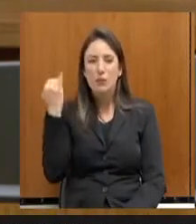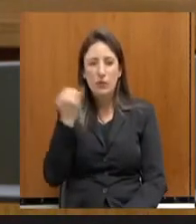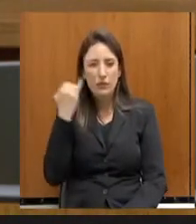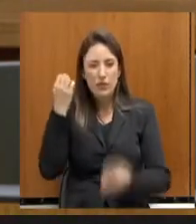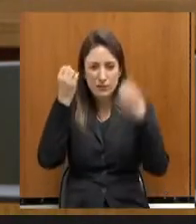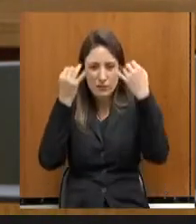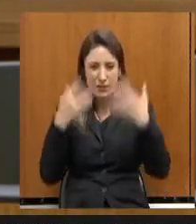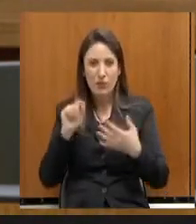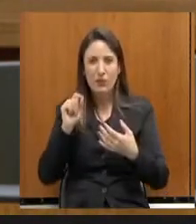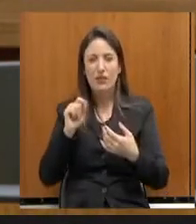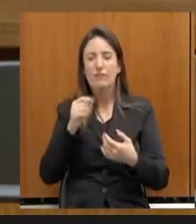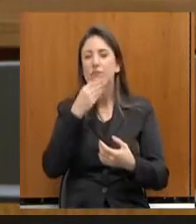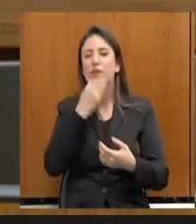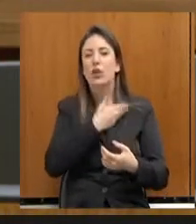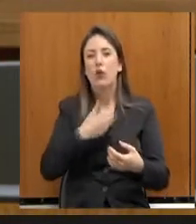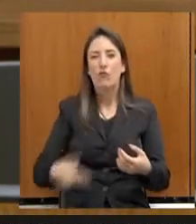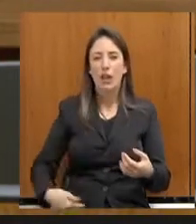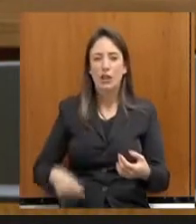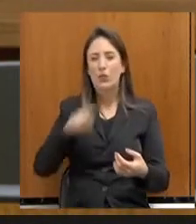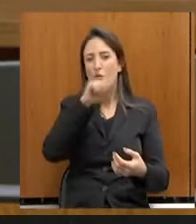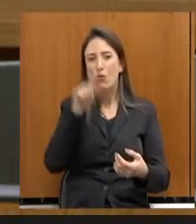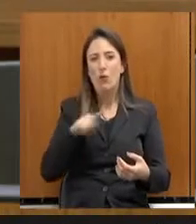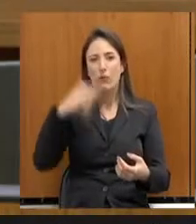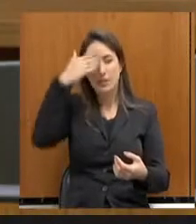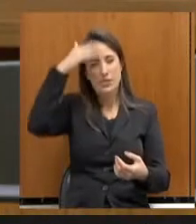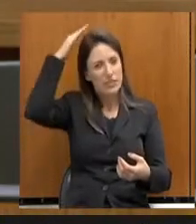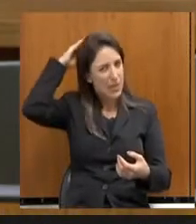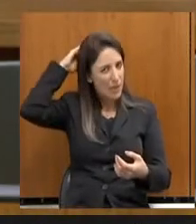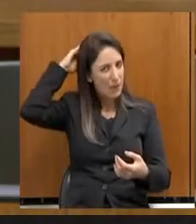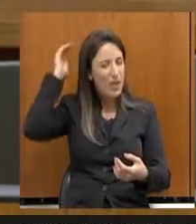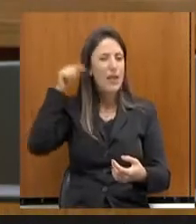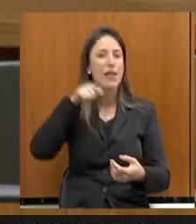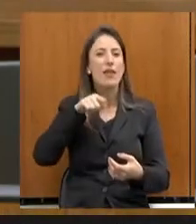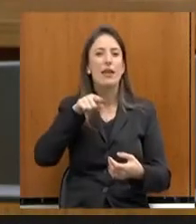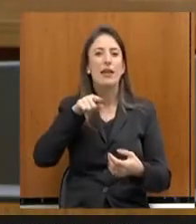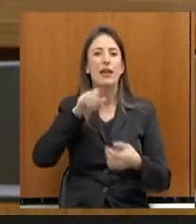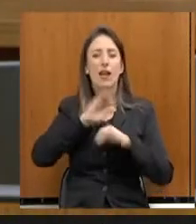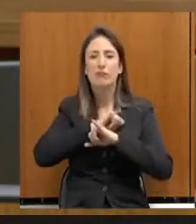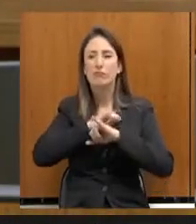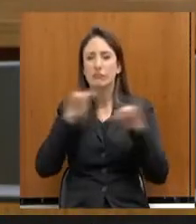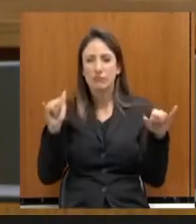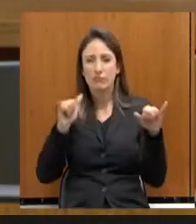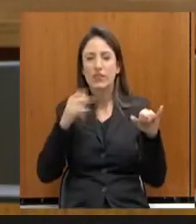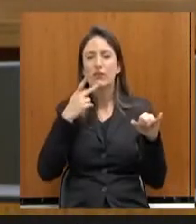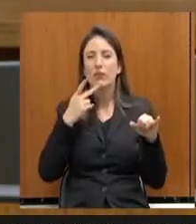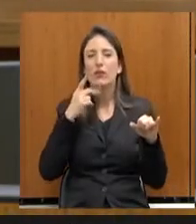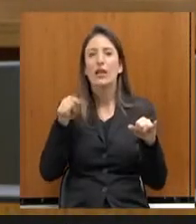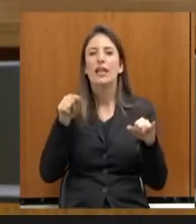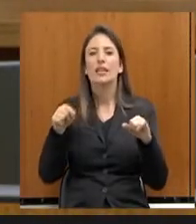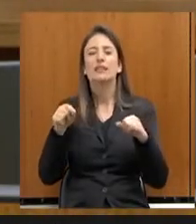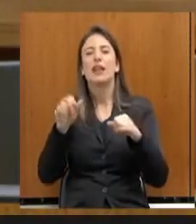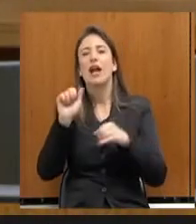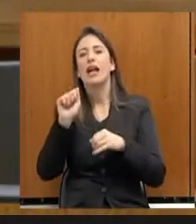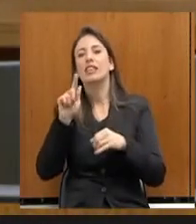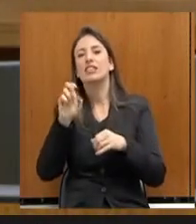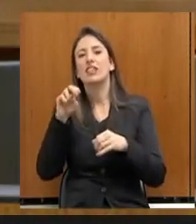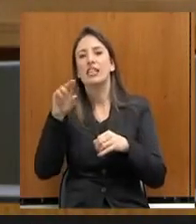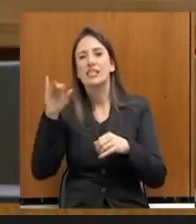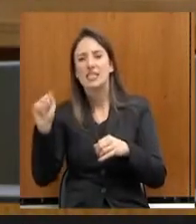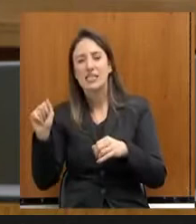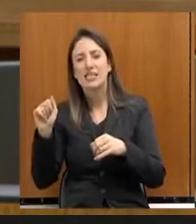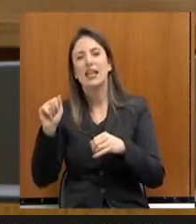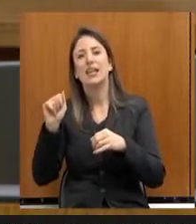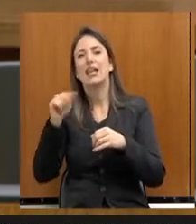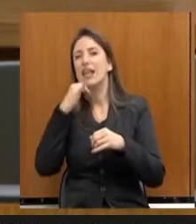governador Romeu Zema oficiou inicialmente Agência Nacional de Energia Elétrica e o